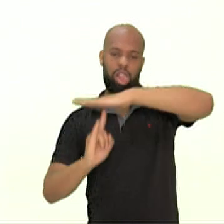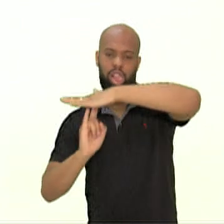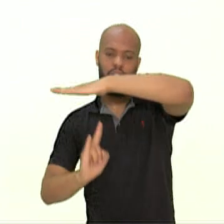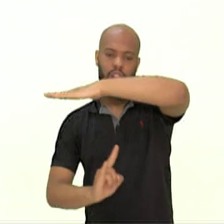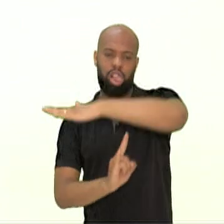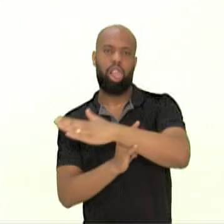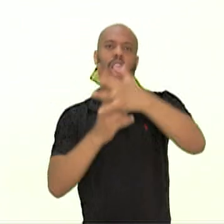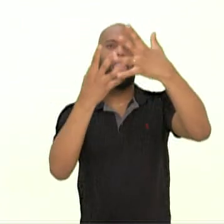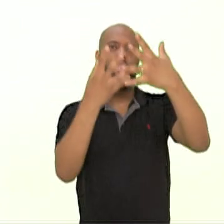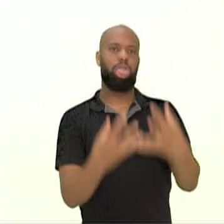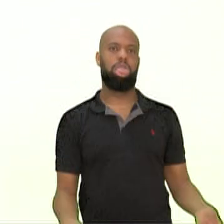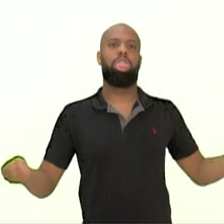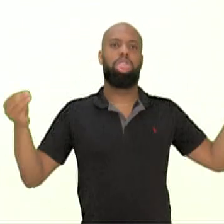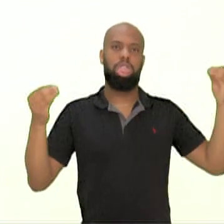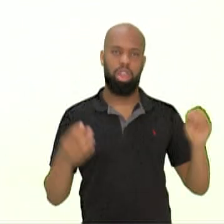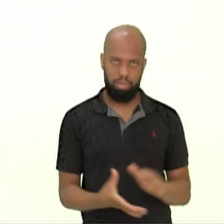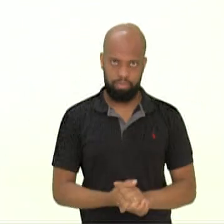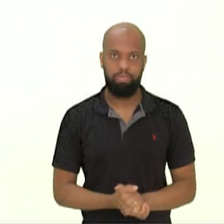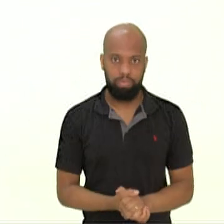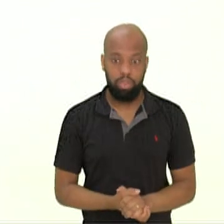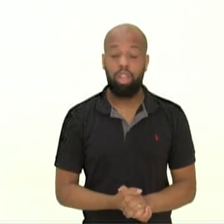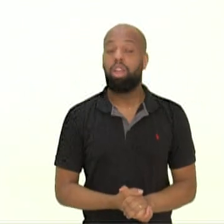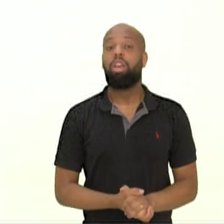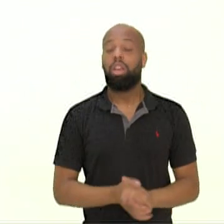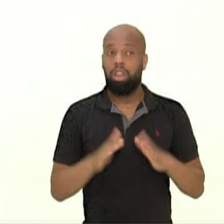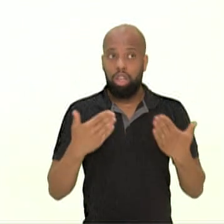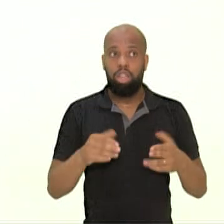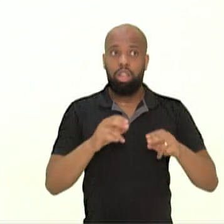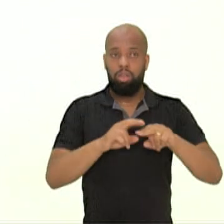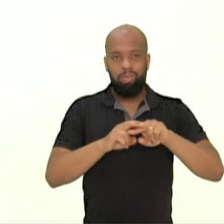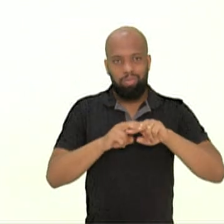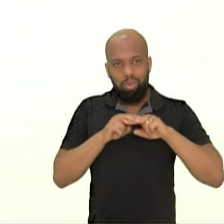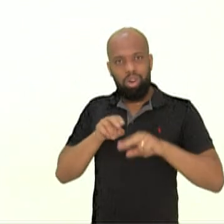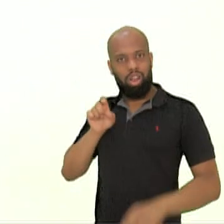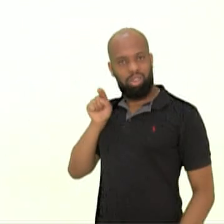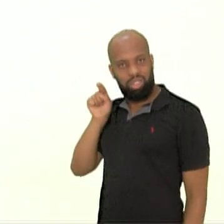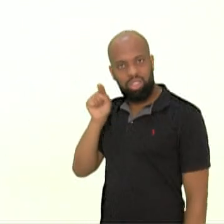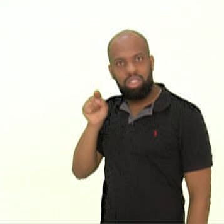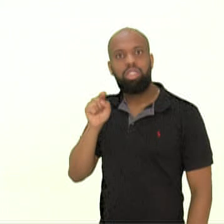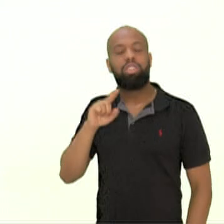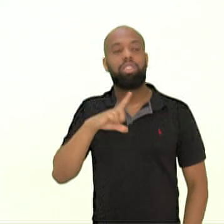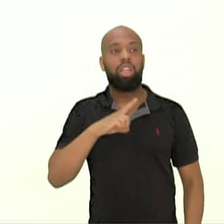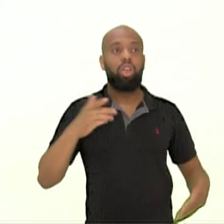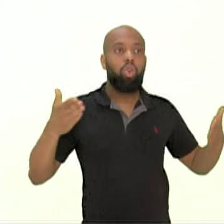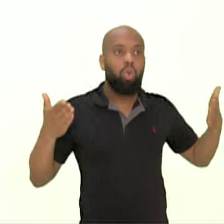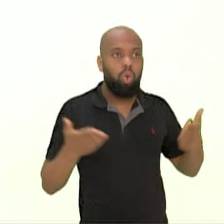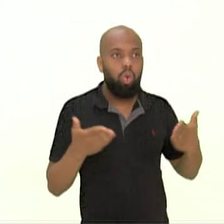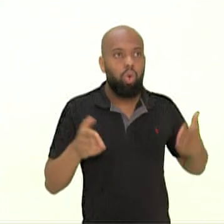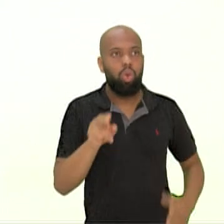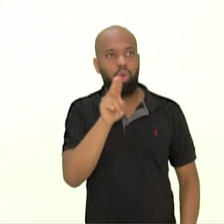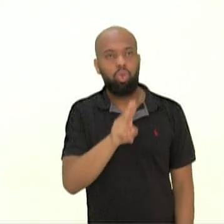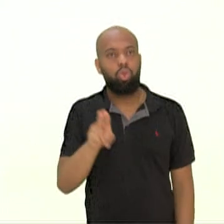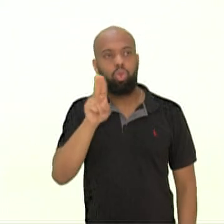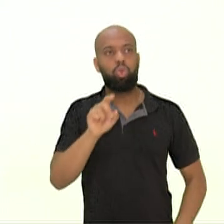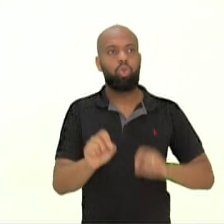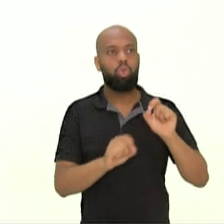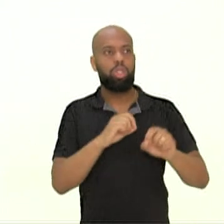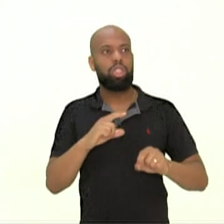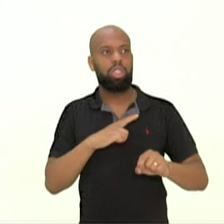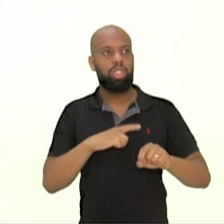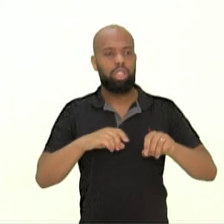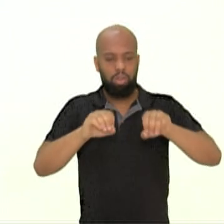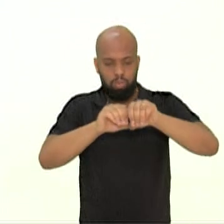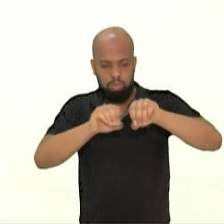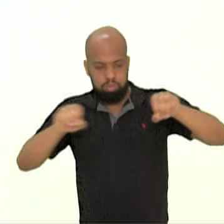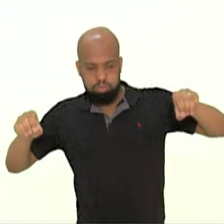ela foi destruída, certo? Por intermédio dessa obra que foi feita, hoje em dia utilizam túnel de ar,